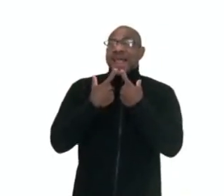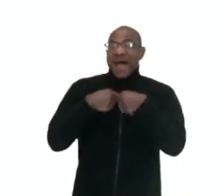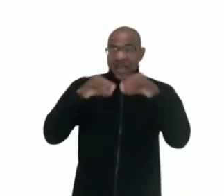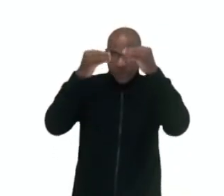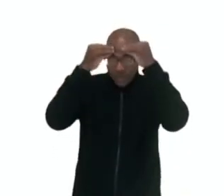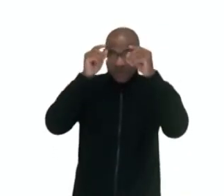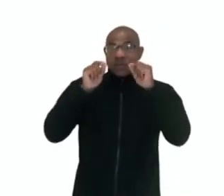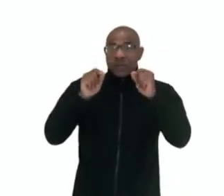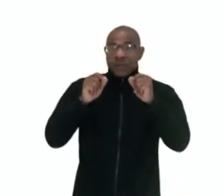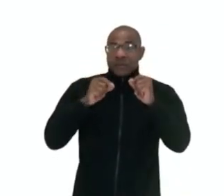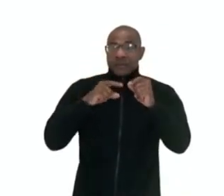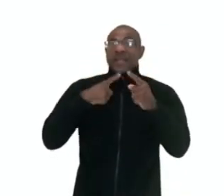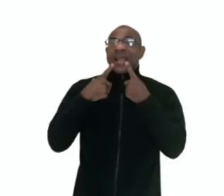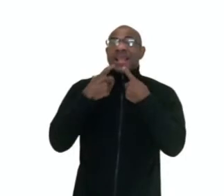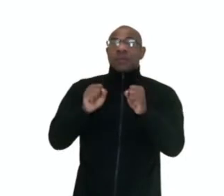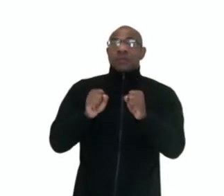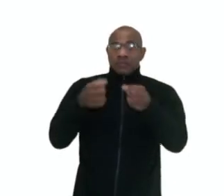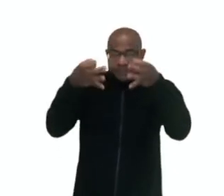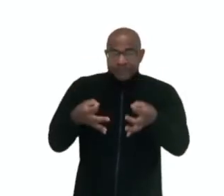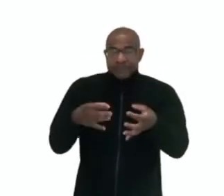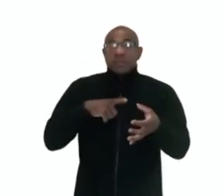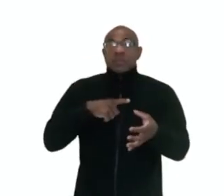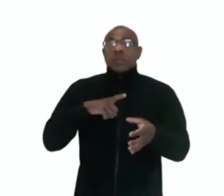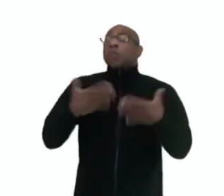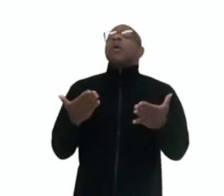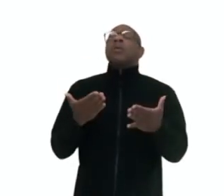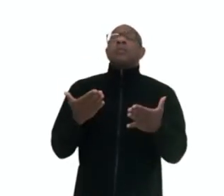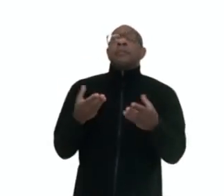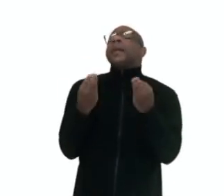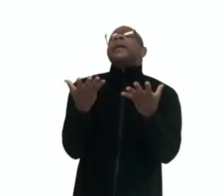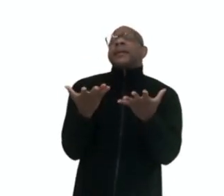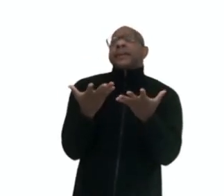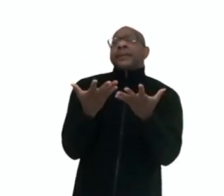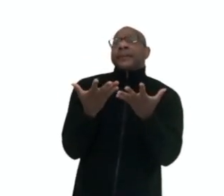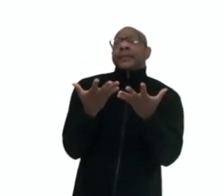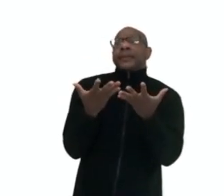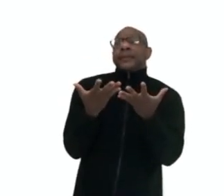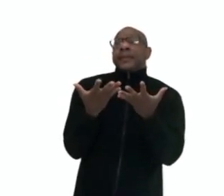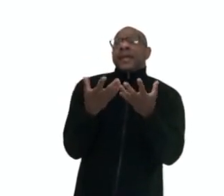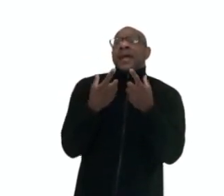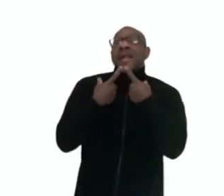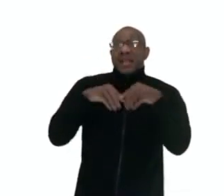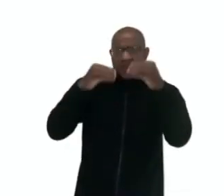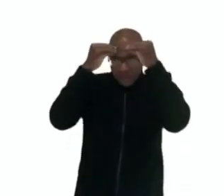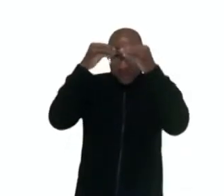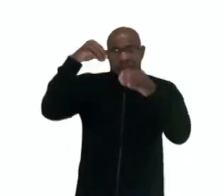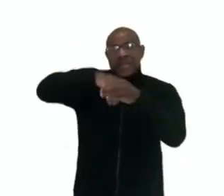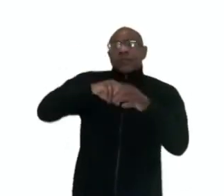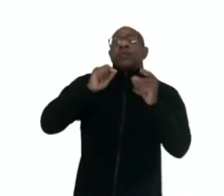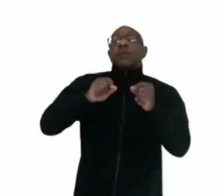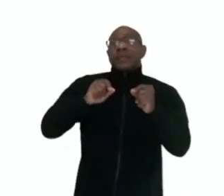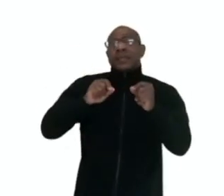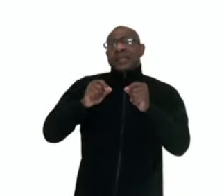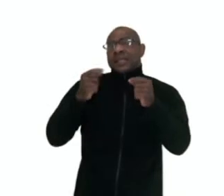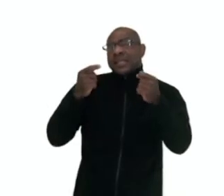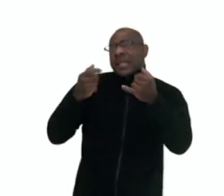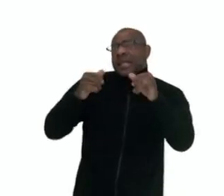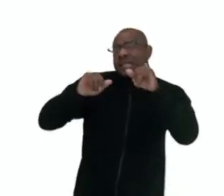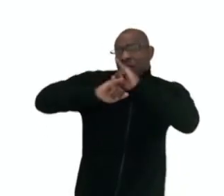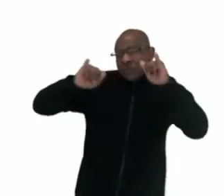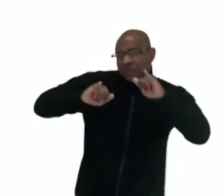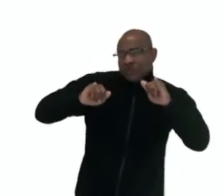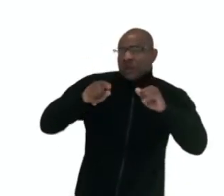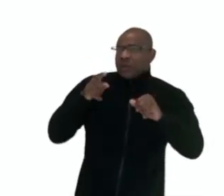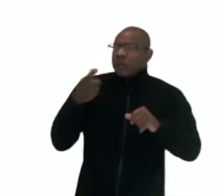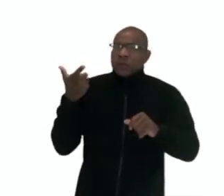determinada. Qual que é essa função de linguagem na notícia? Você consegue identificar?